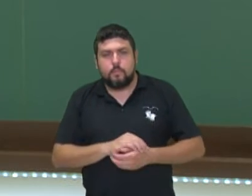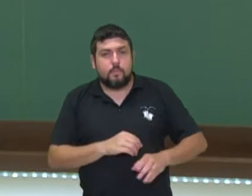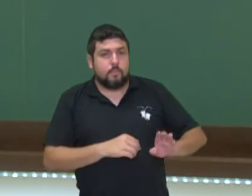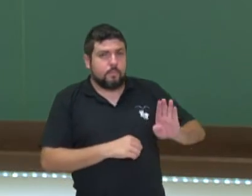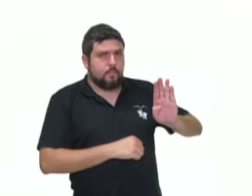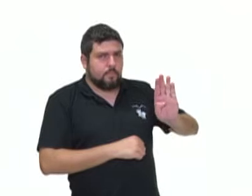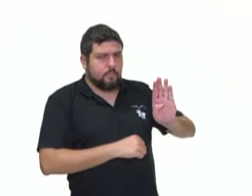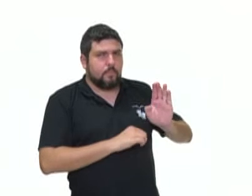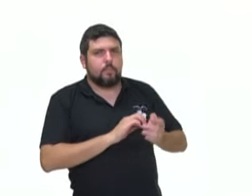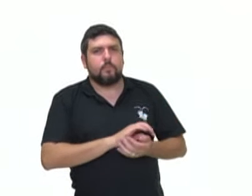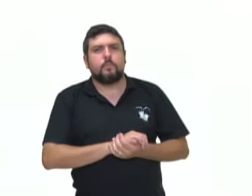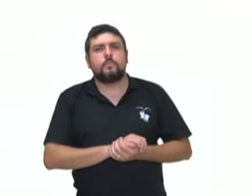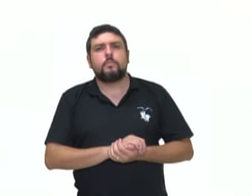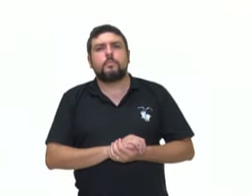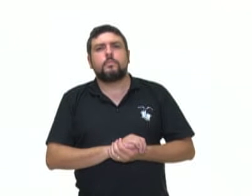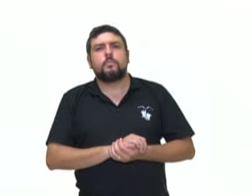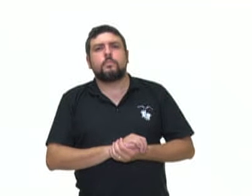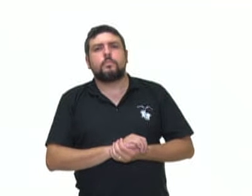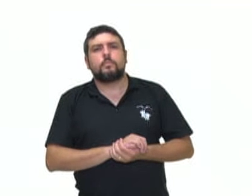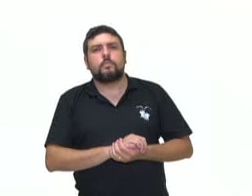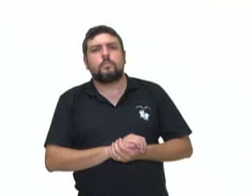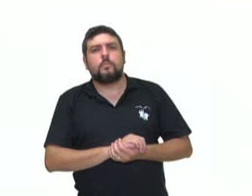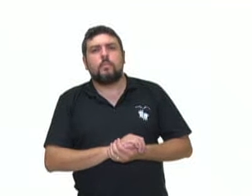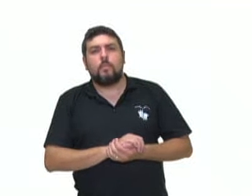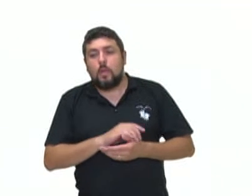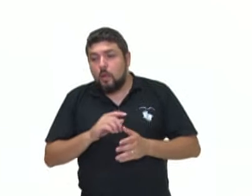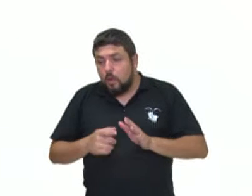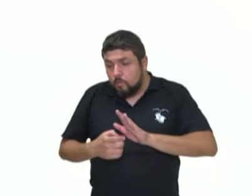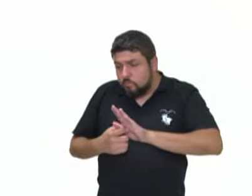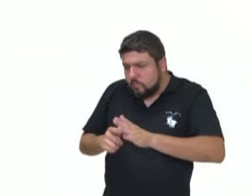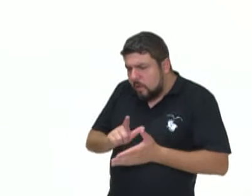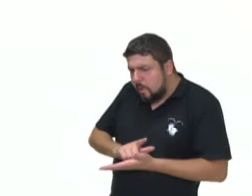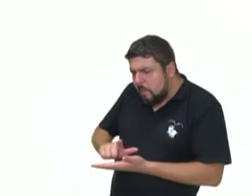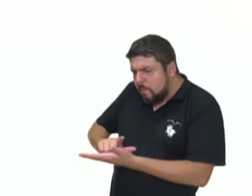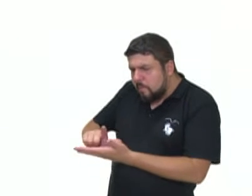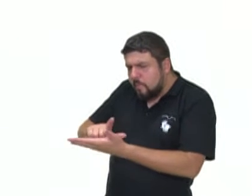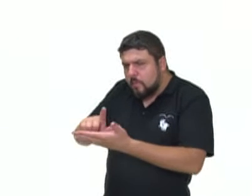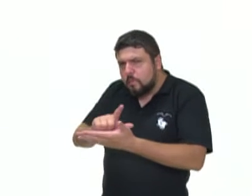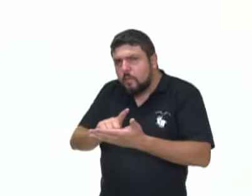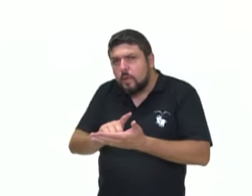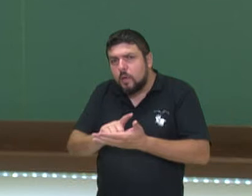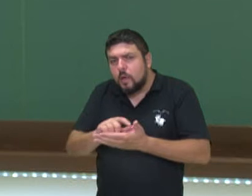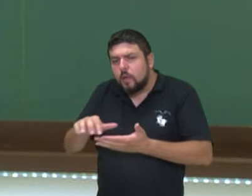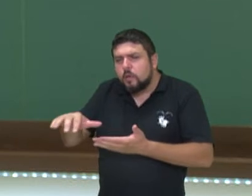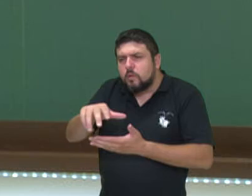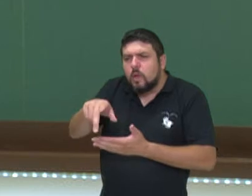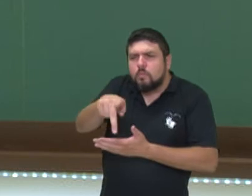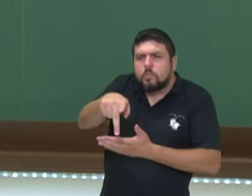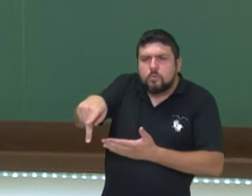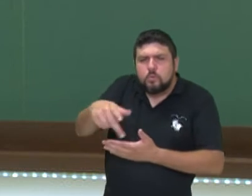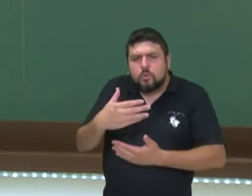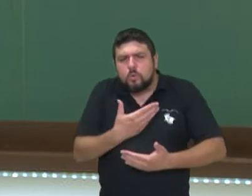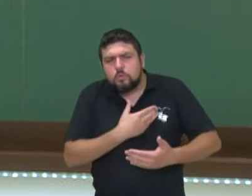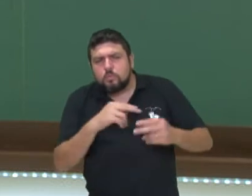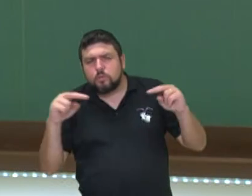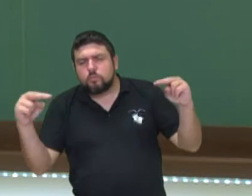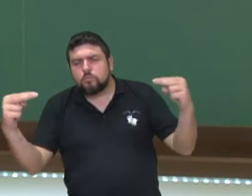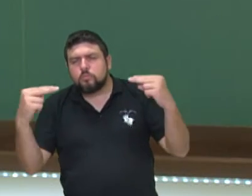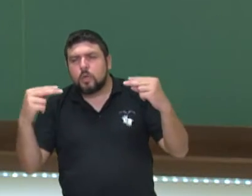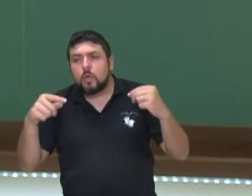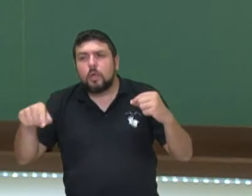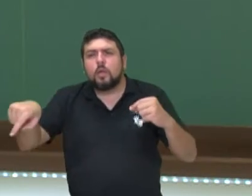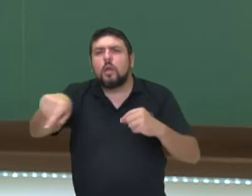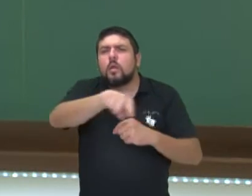B. Impacto dessa ação diante do outro. E os meus colegas ali, os meus professores, como que essa ação